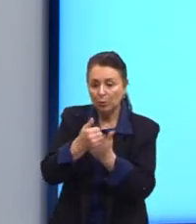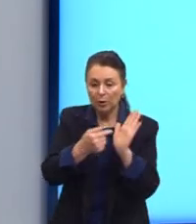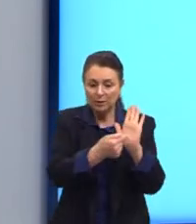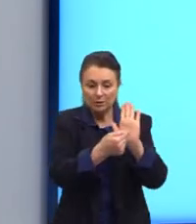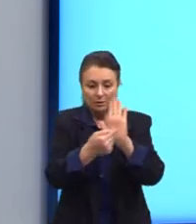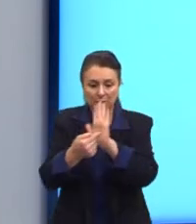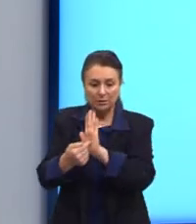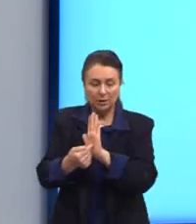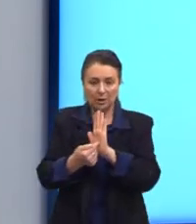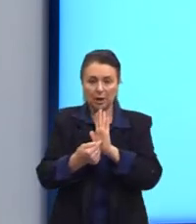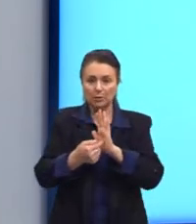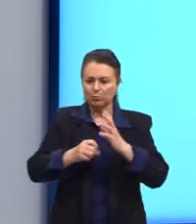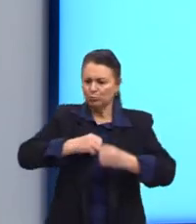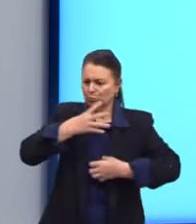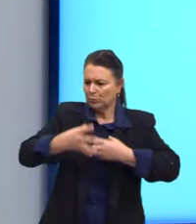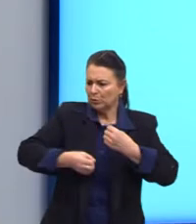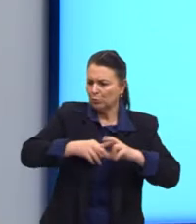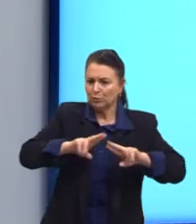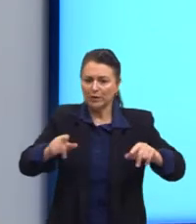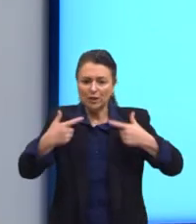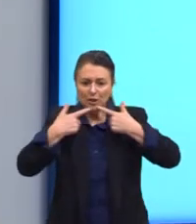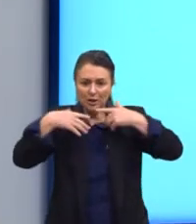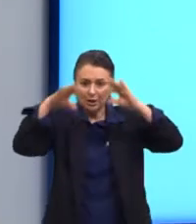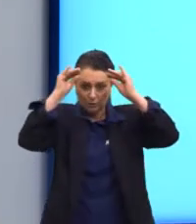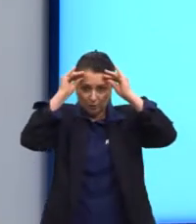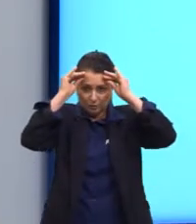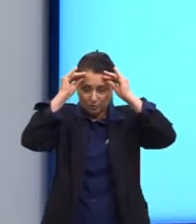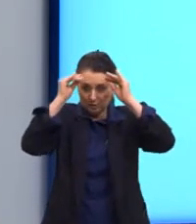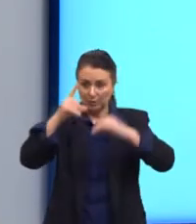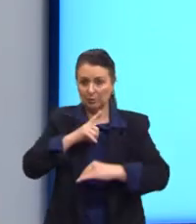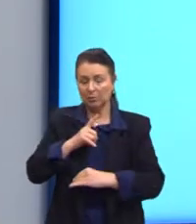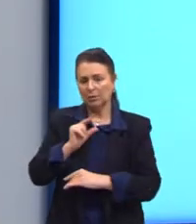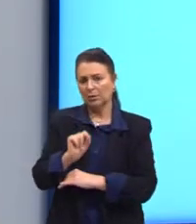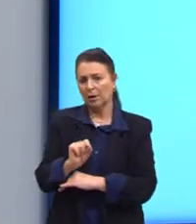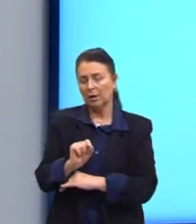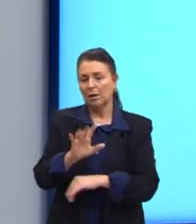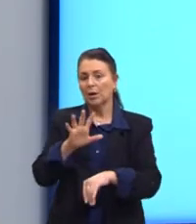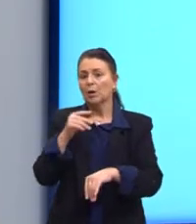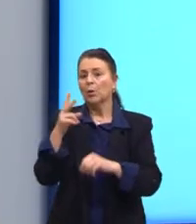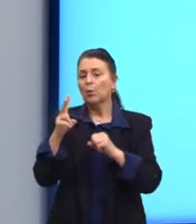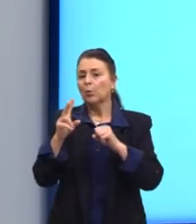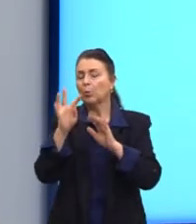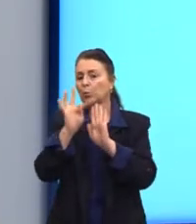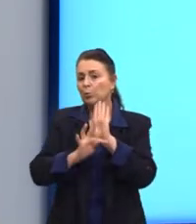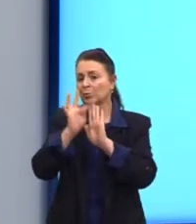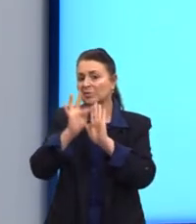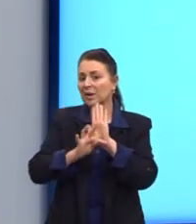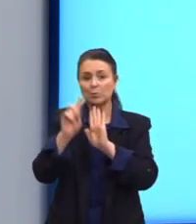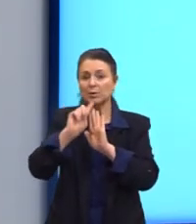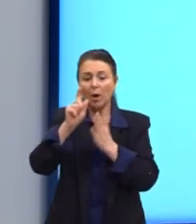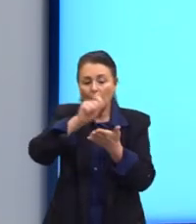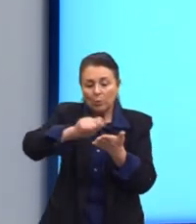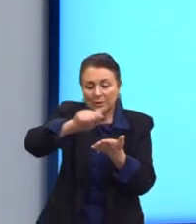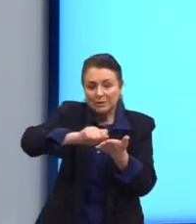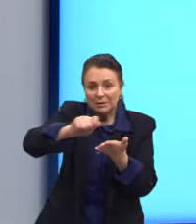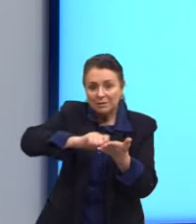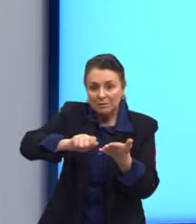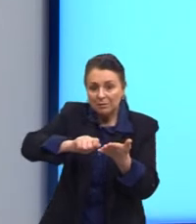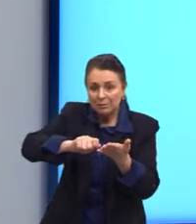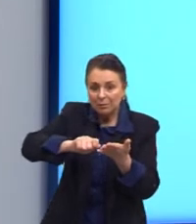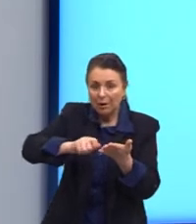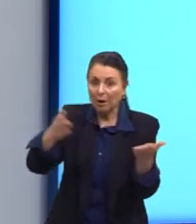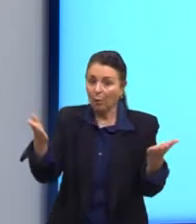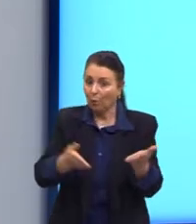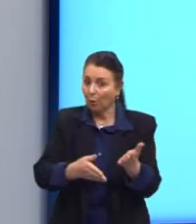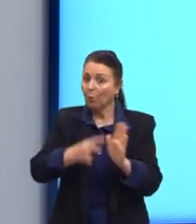nas mais diferentes expressões de linguagens né então aqui a gente tem não mais um texto na tradicional escrita